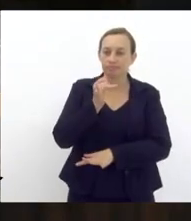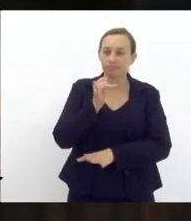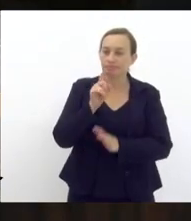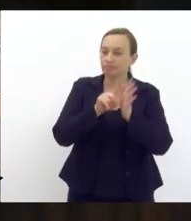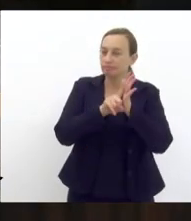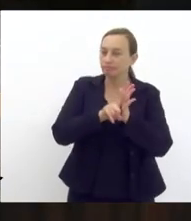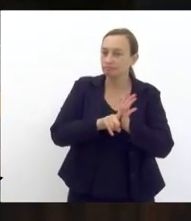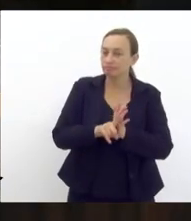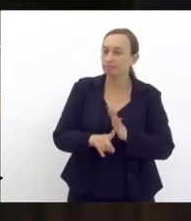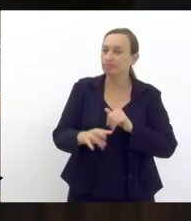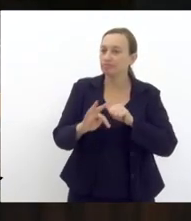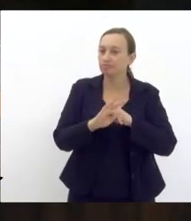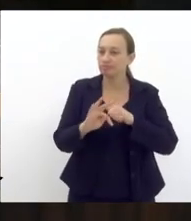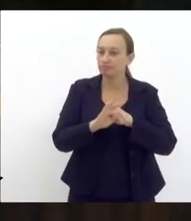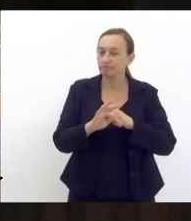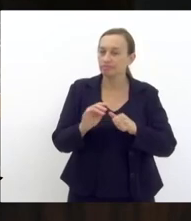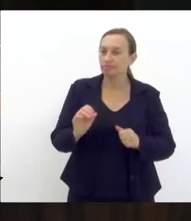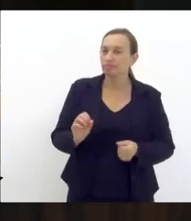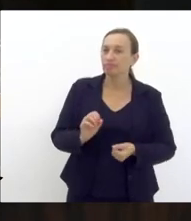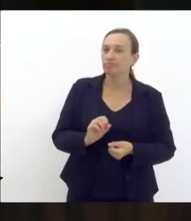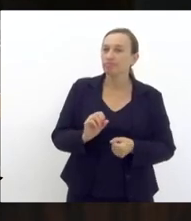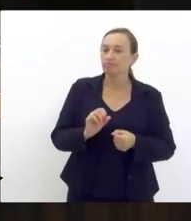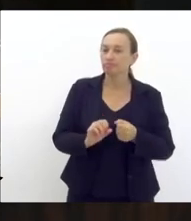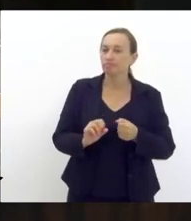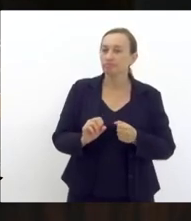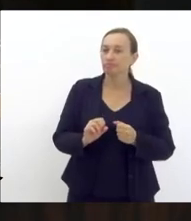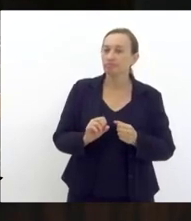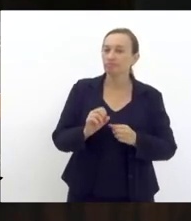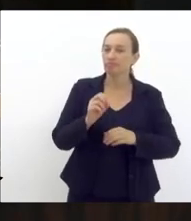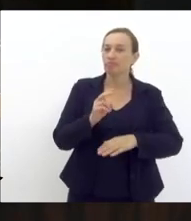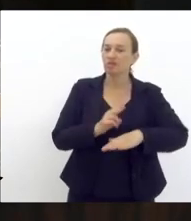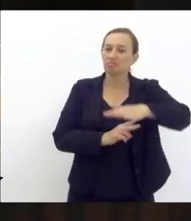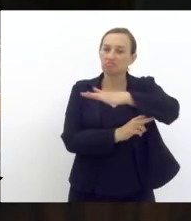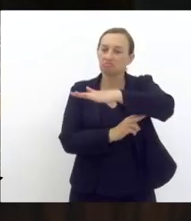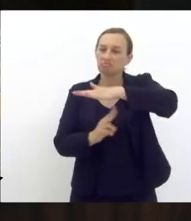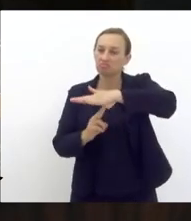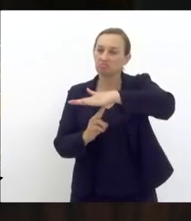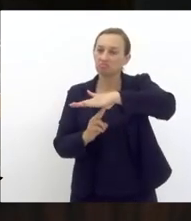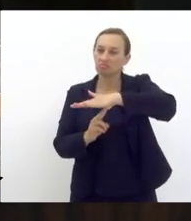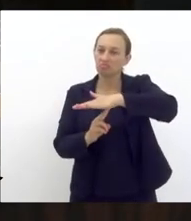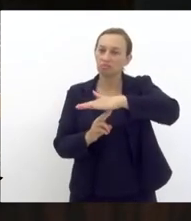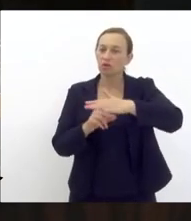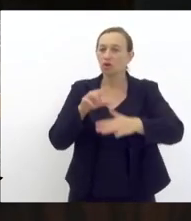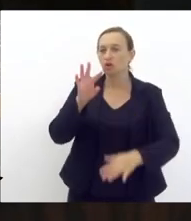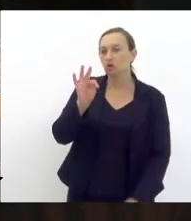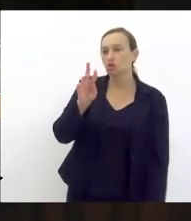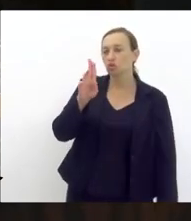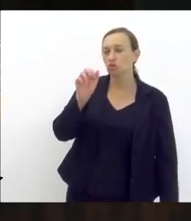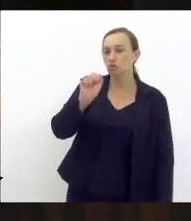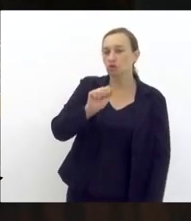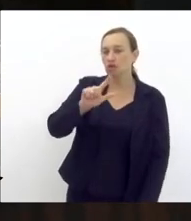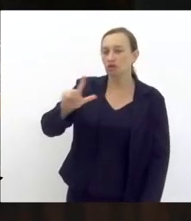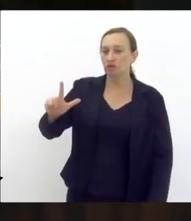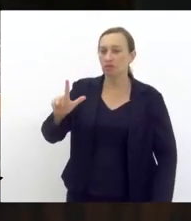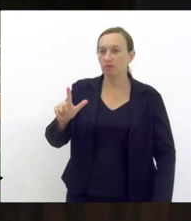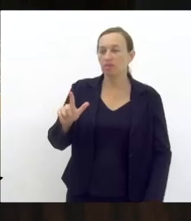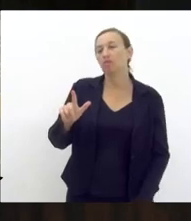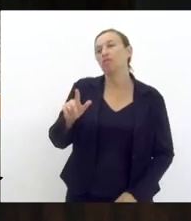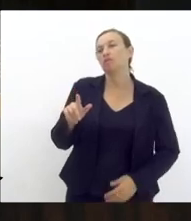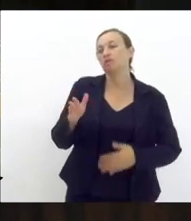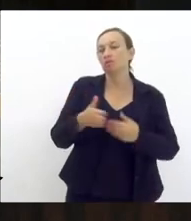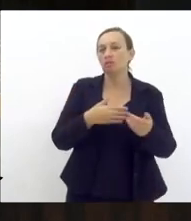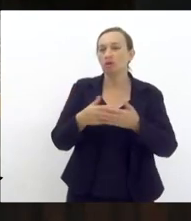vistorias técnicas realizadas em viadutos pontes túneis passarelas e